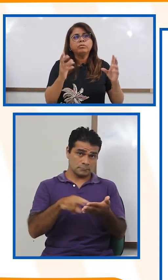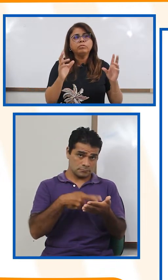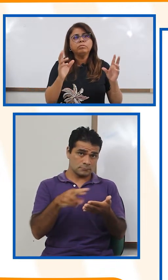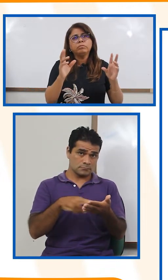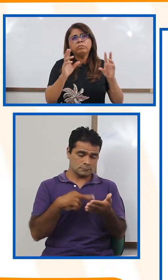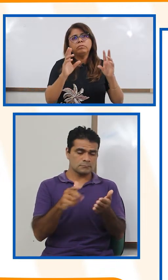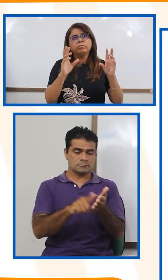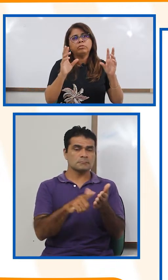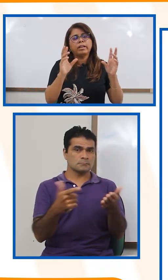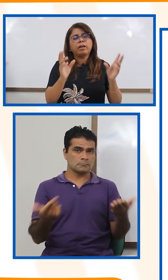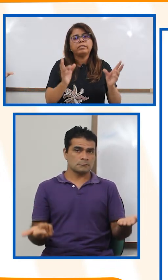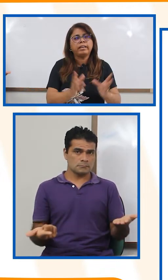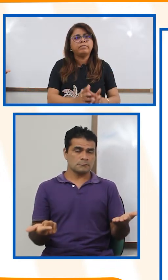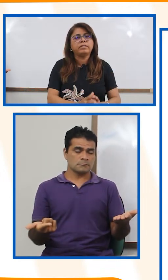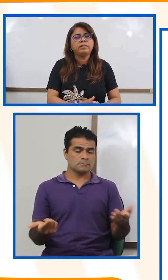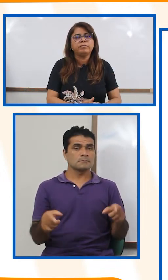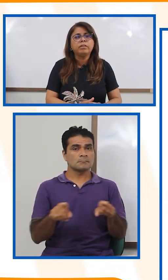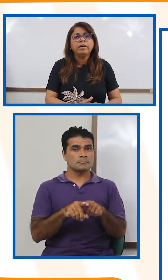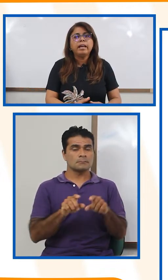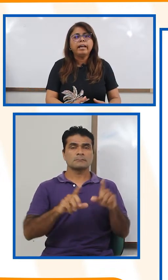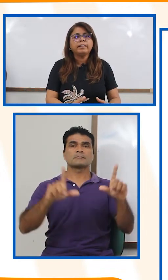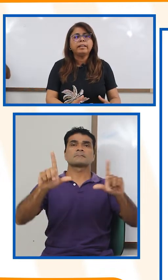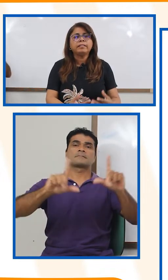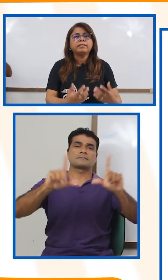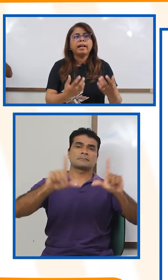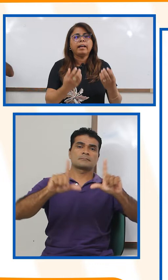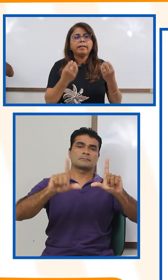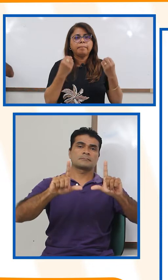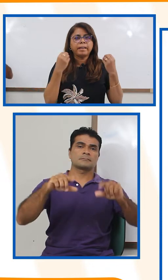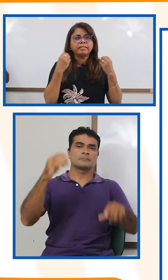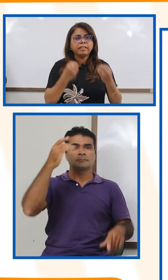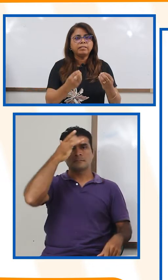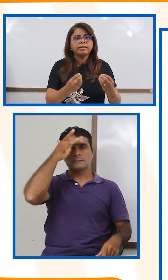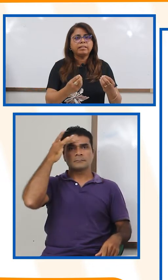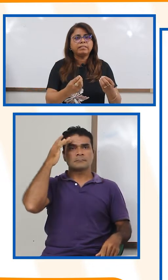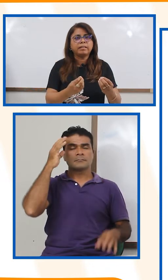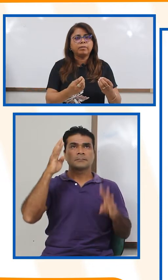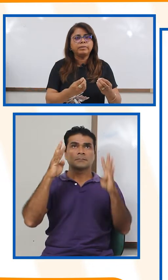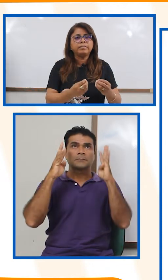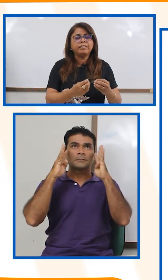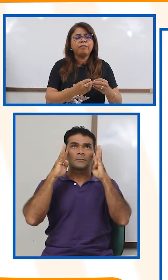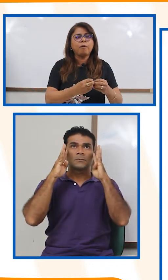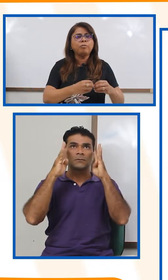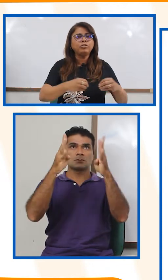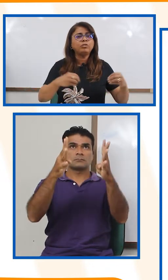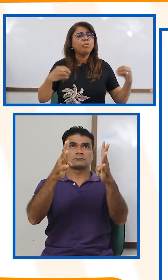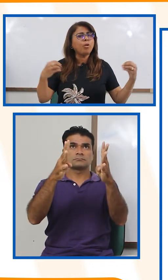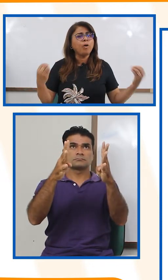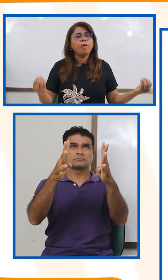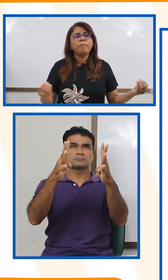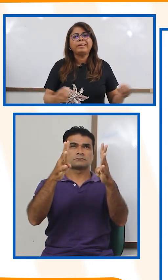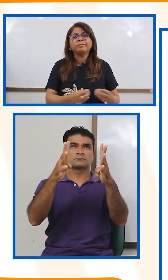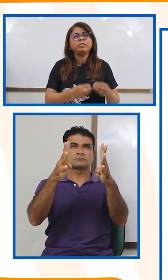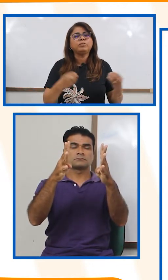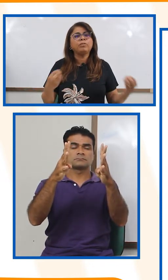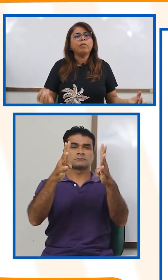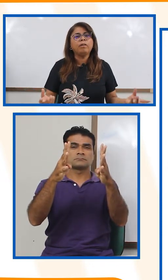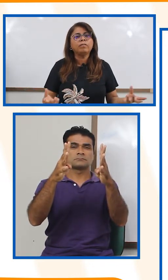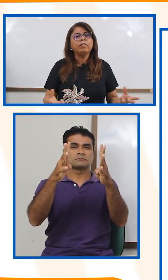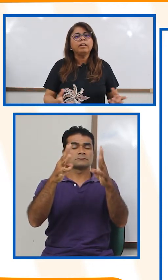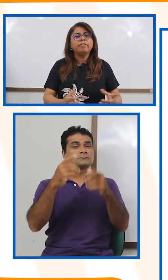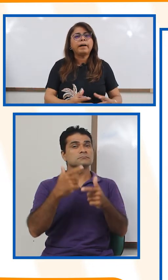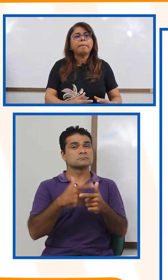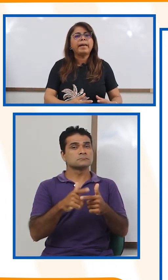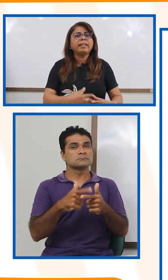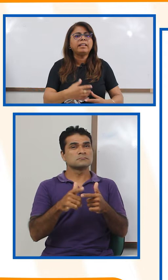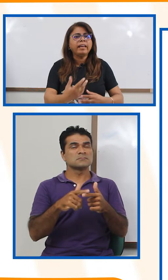mesmo num jornal televisivo, ela tem que estar prestando atenção. E se for muito longo, mas muito